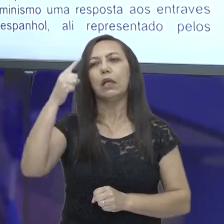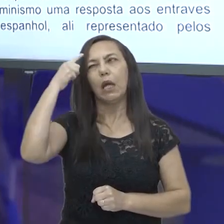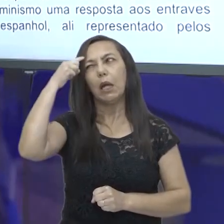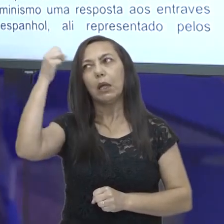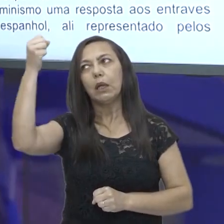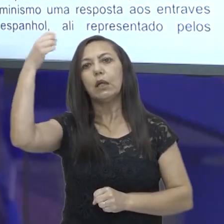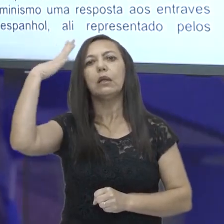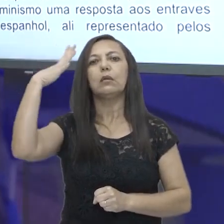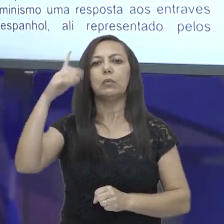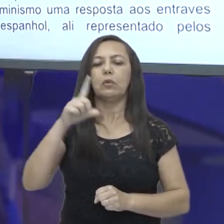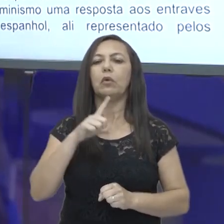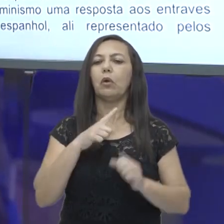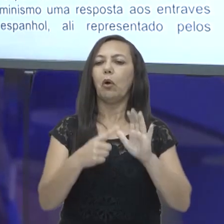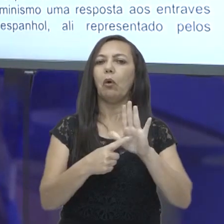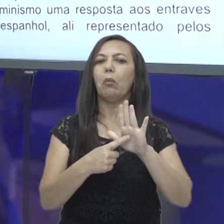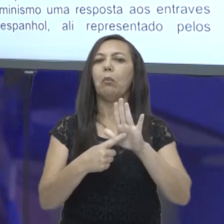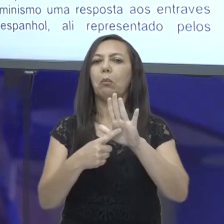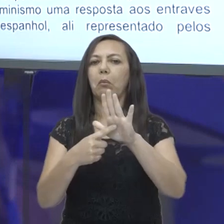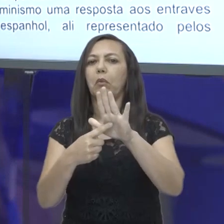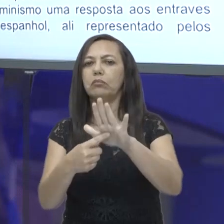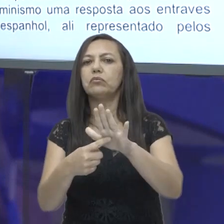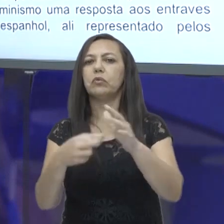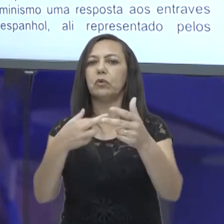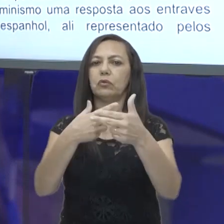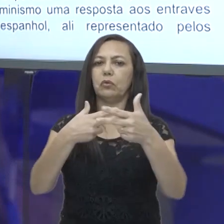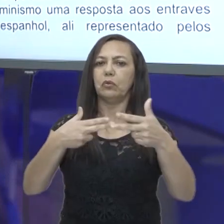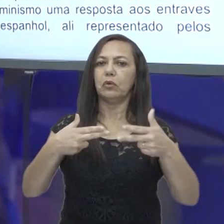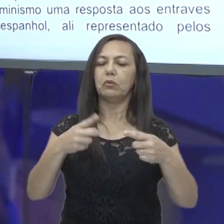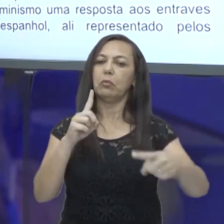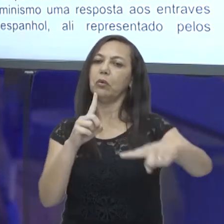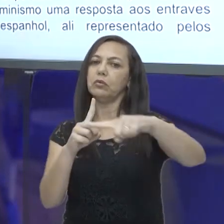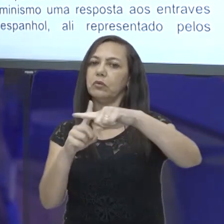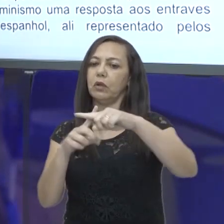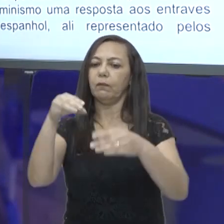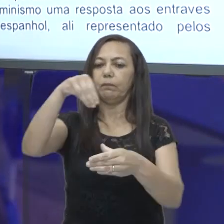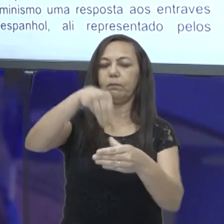para tudo aquilo que era vivenciado dentro